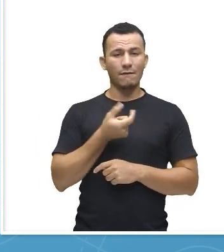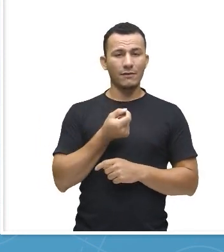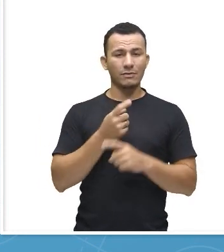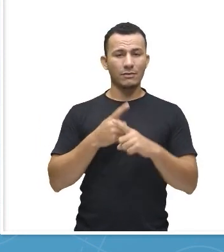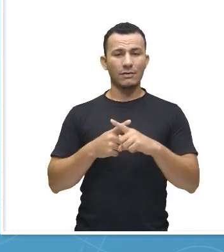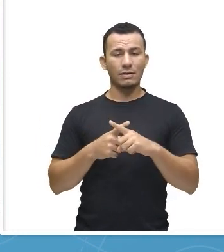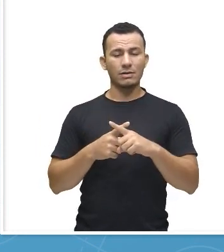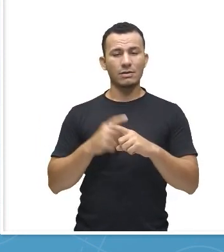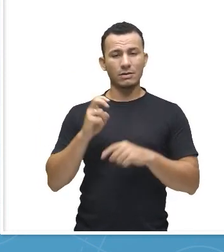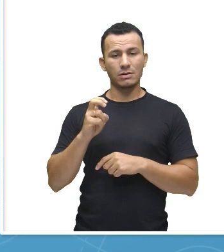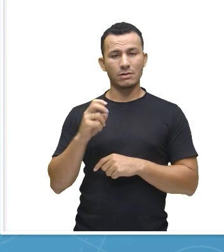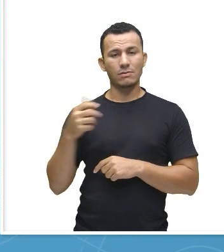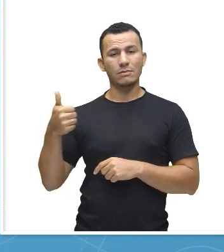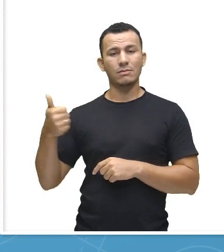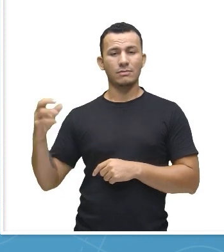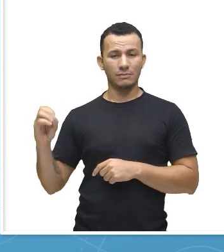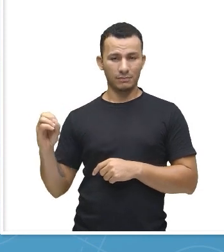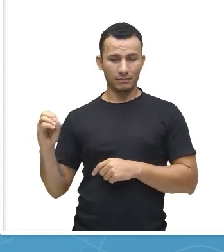é 100.